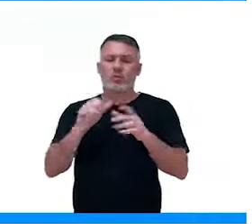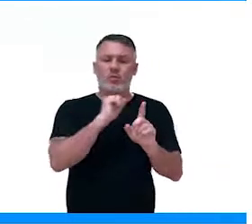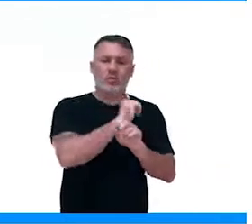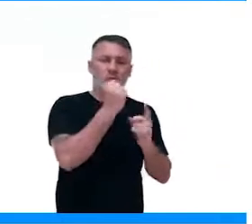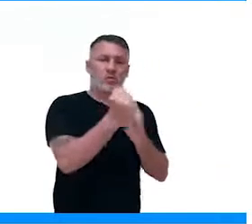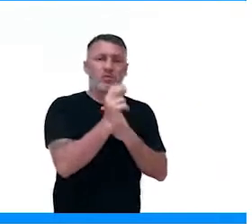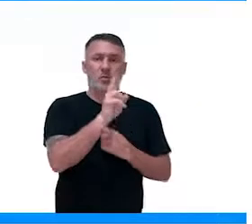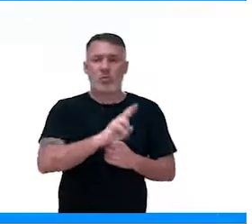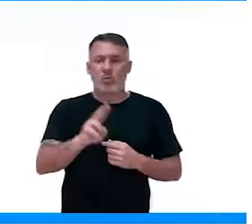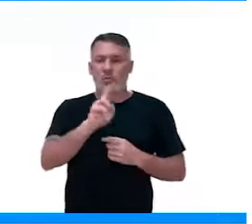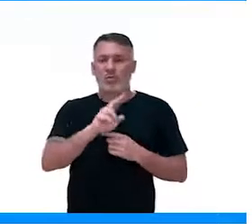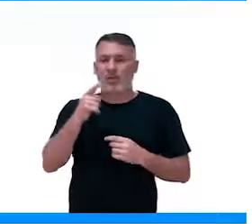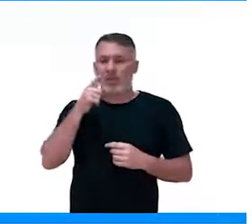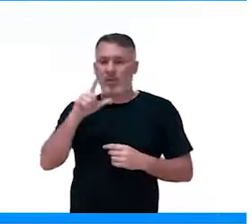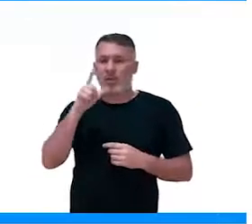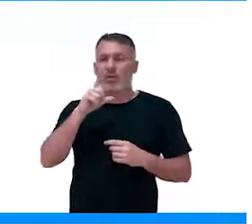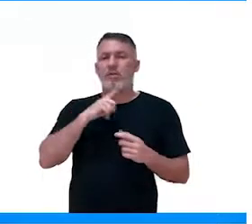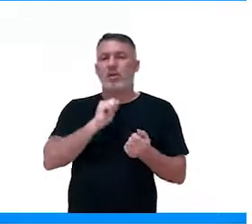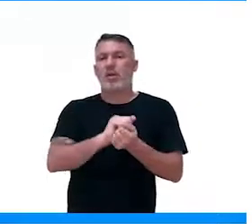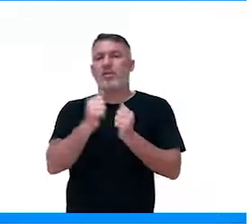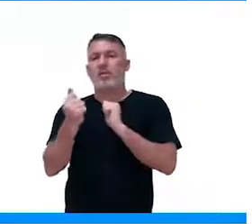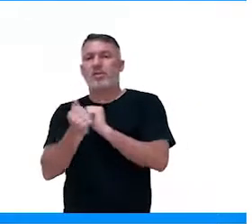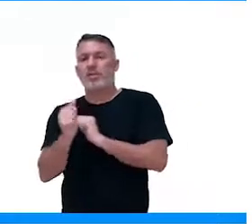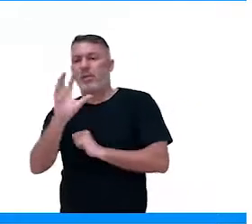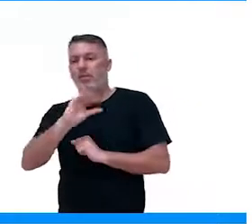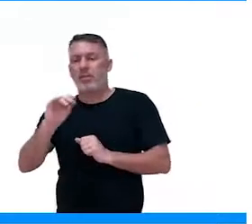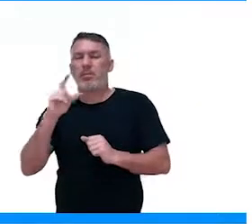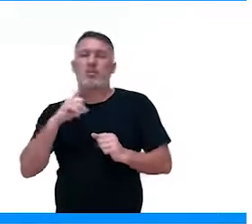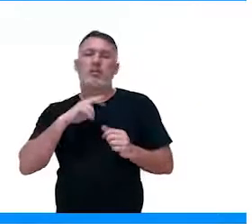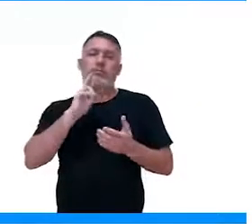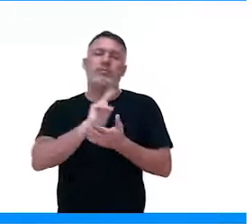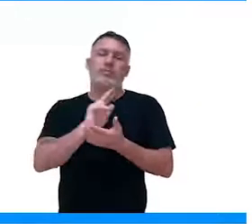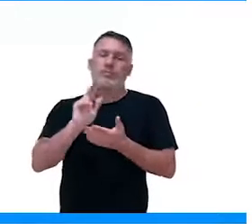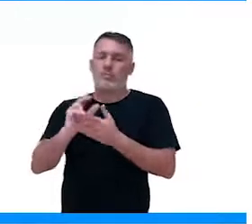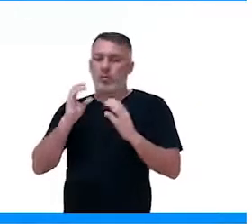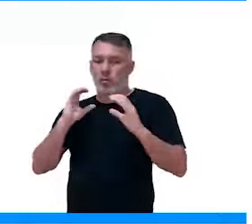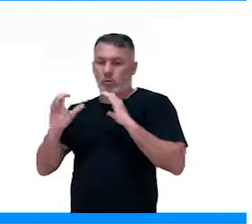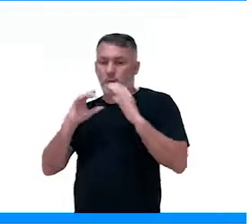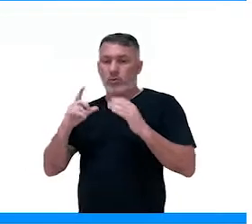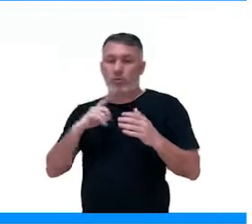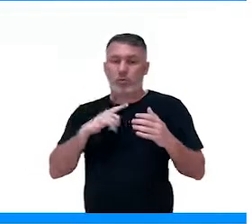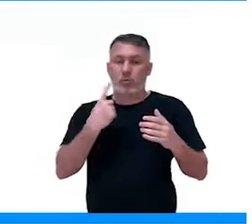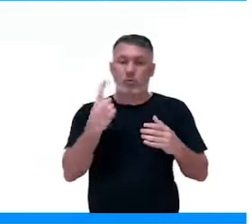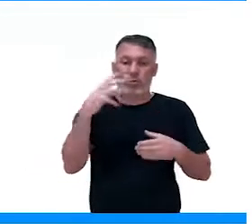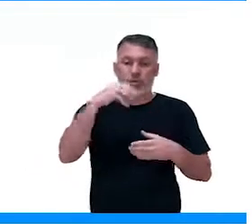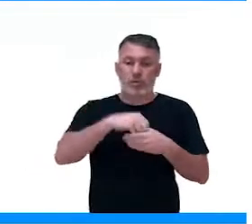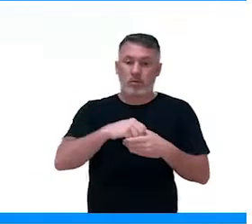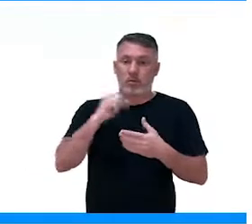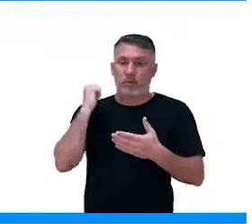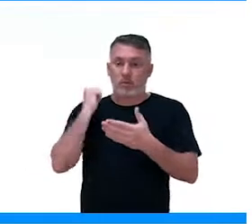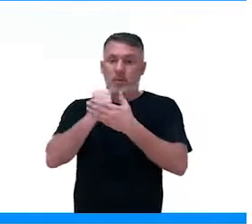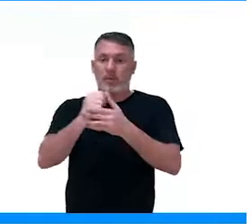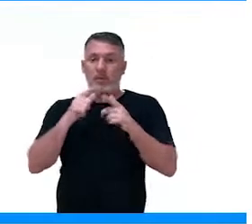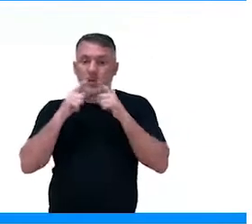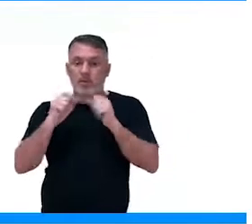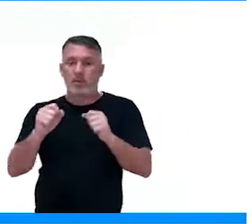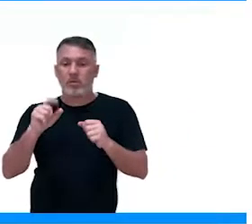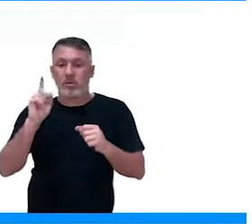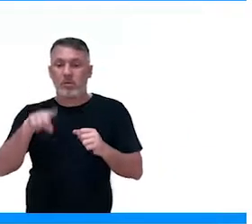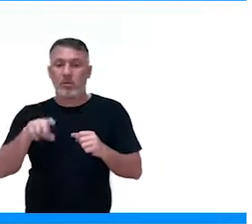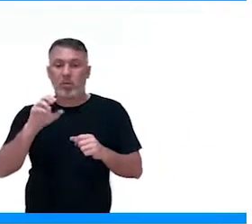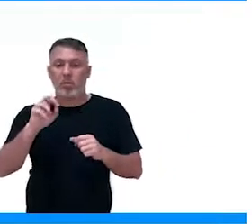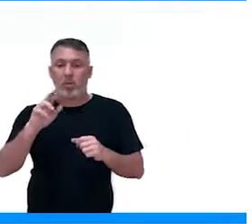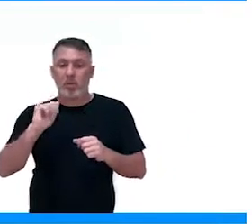língua obrigam o falante a adaptá-la às variadas situações de comunicação. Uma das marcas linguísticas que configuram